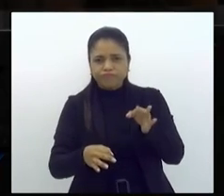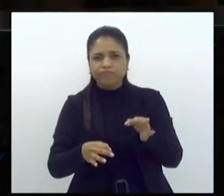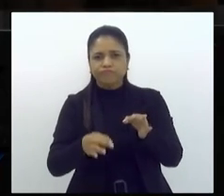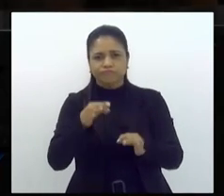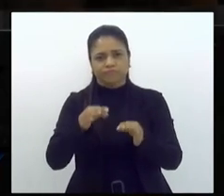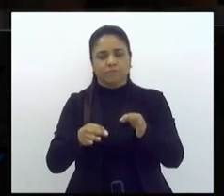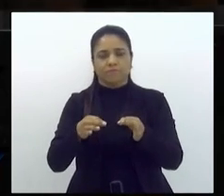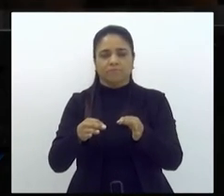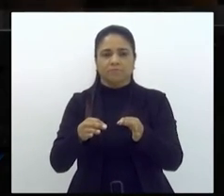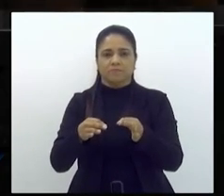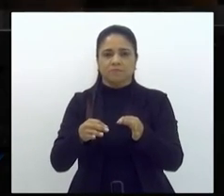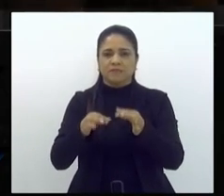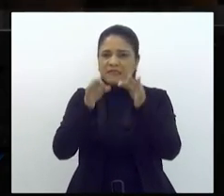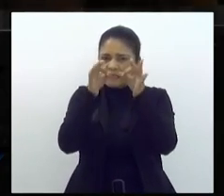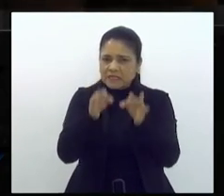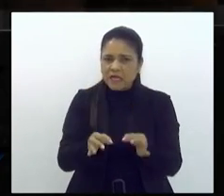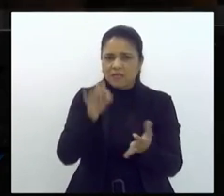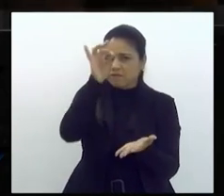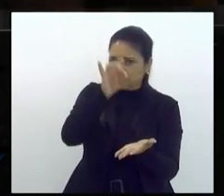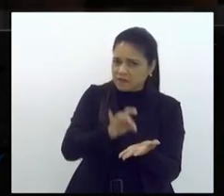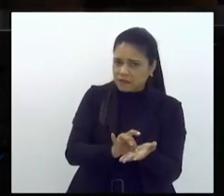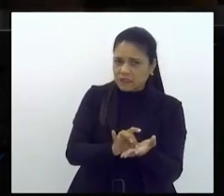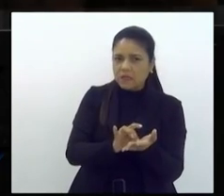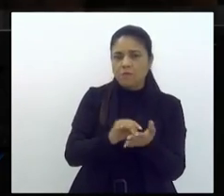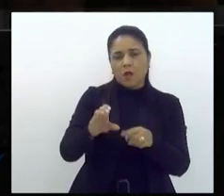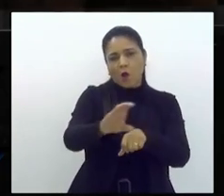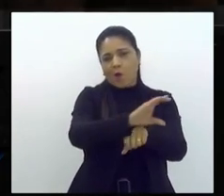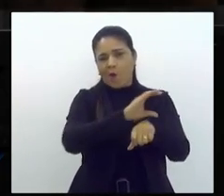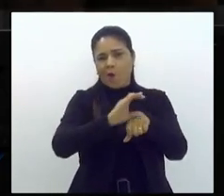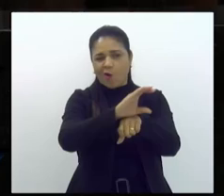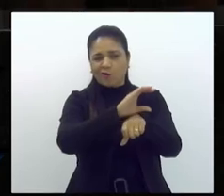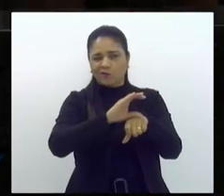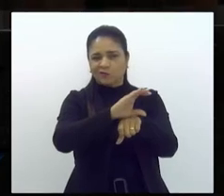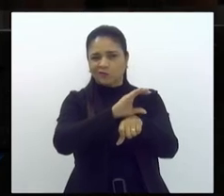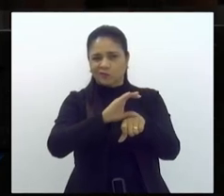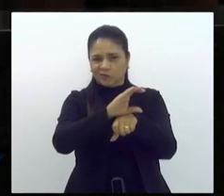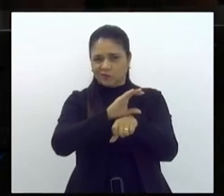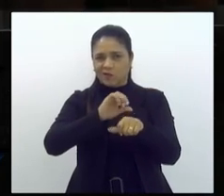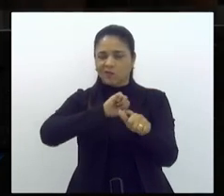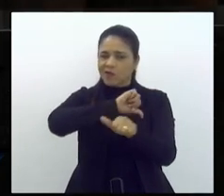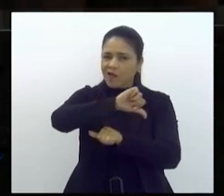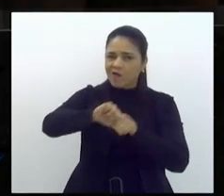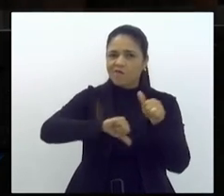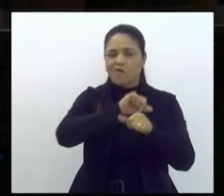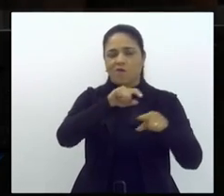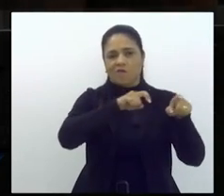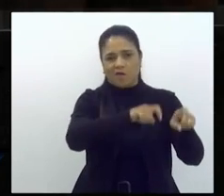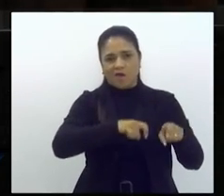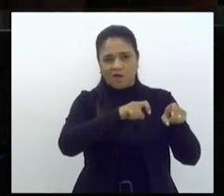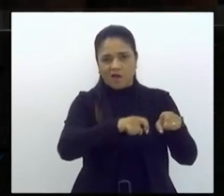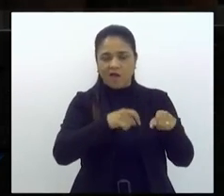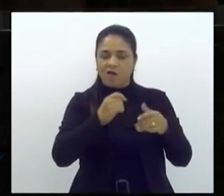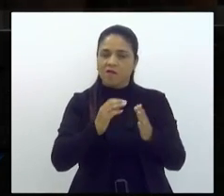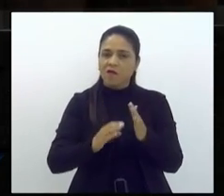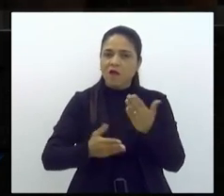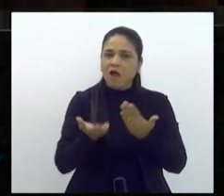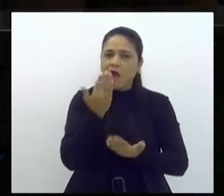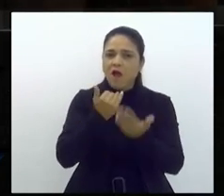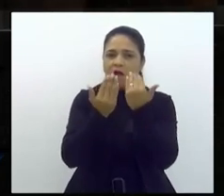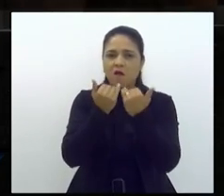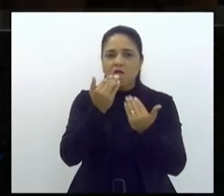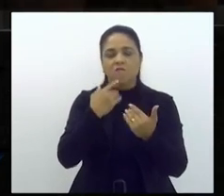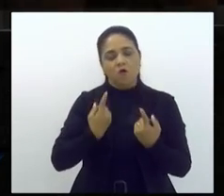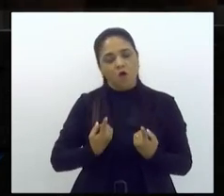prevista constitucionalmente pela reforma agrária pelo aumento da produção alimentos e o combate a